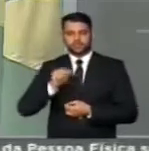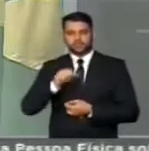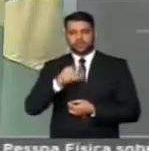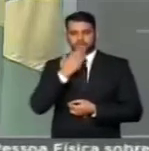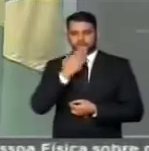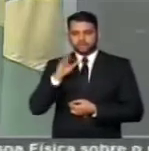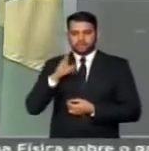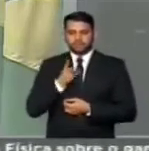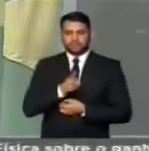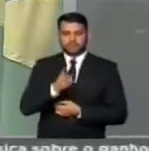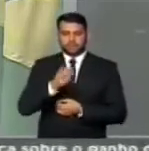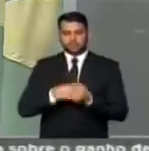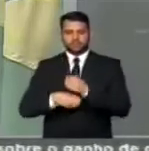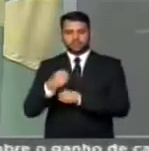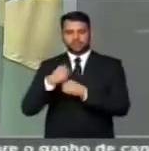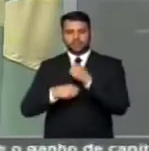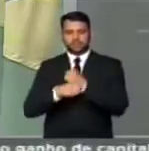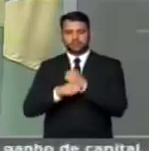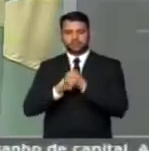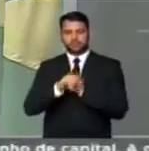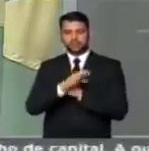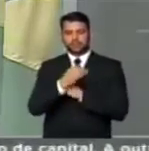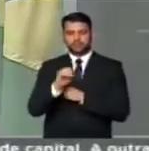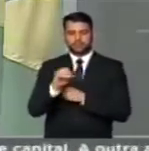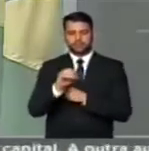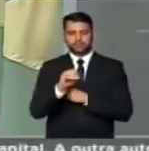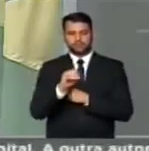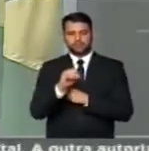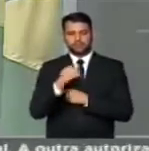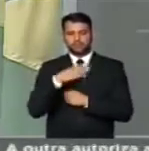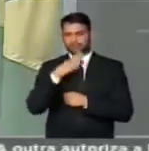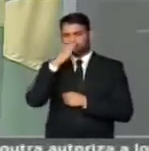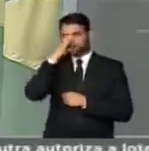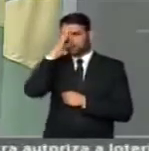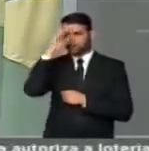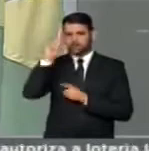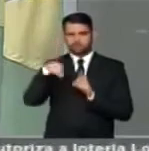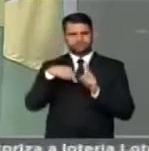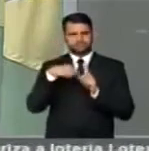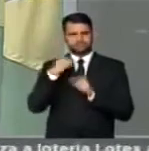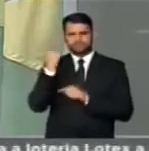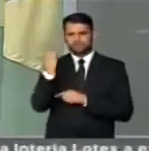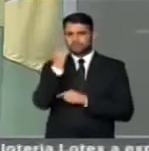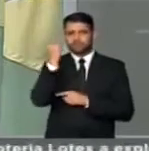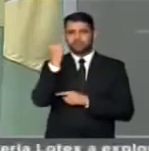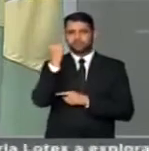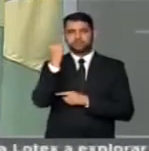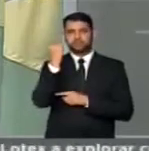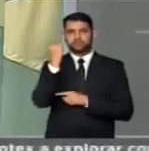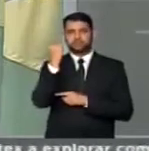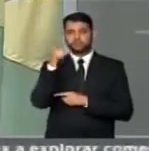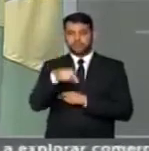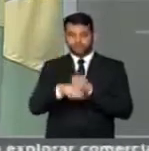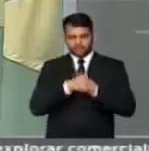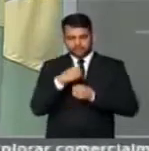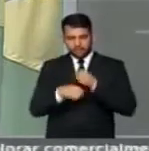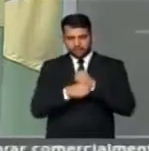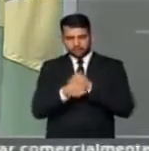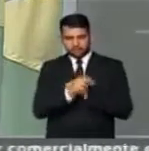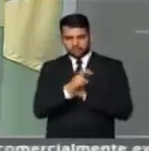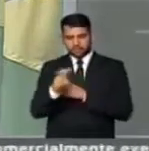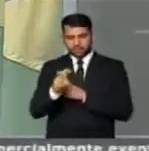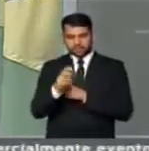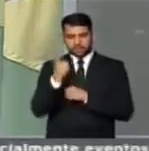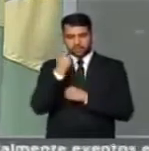ela prometeu manter no ano passado a inflação como prioridade macroeconômica. Neste ano,